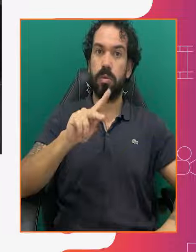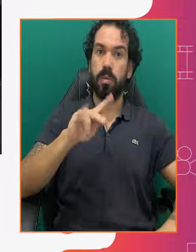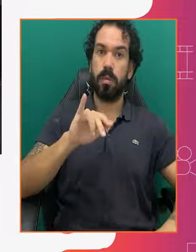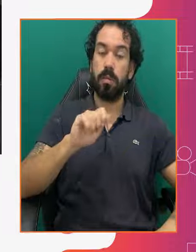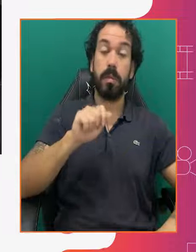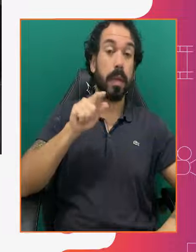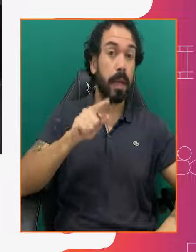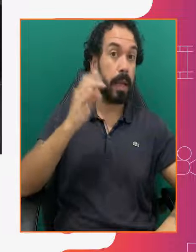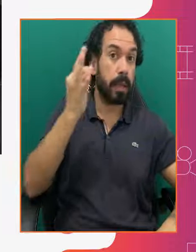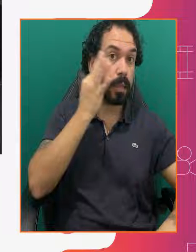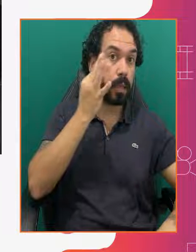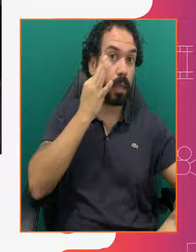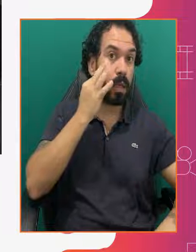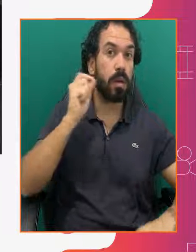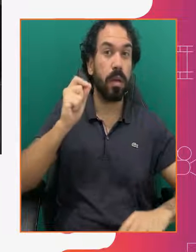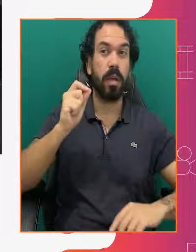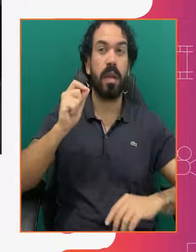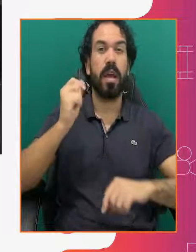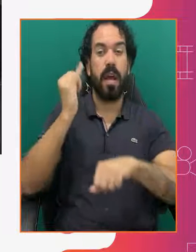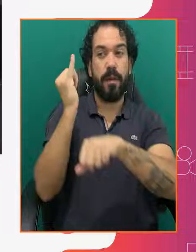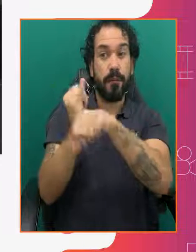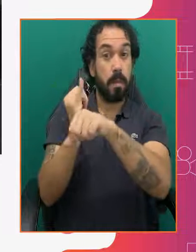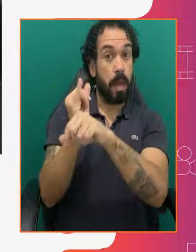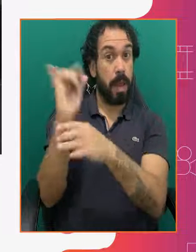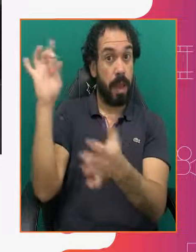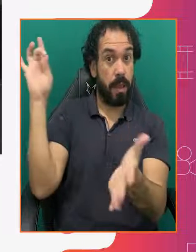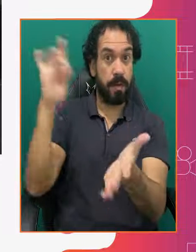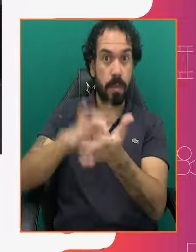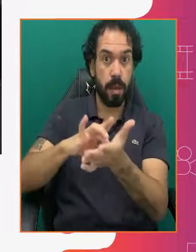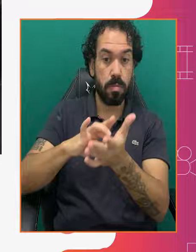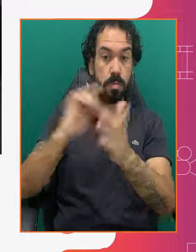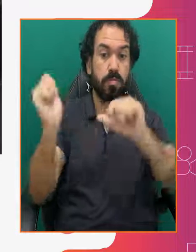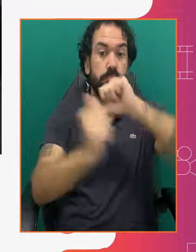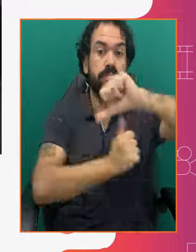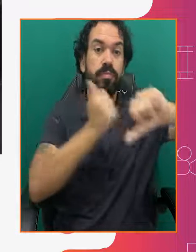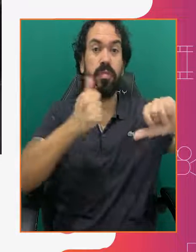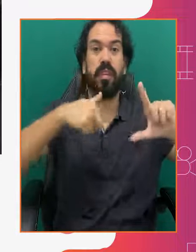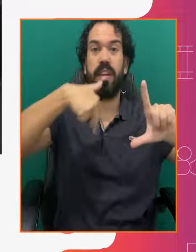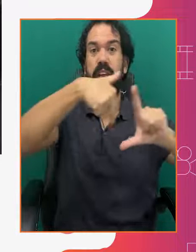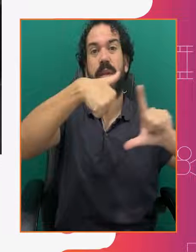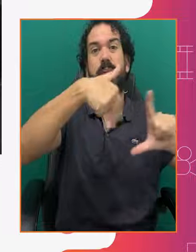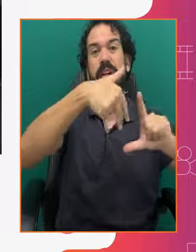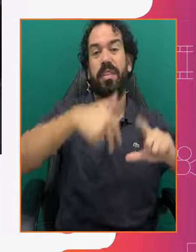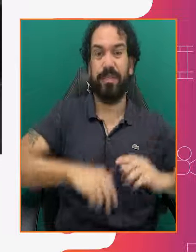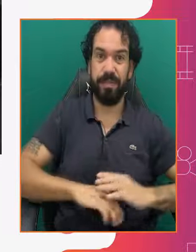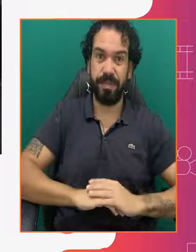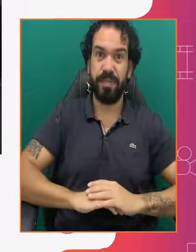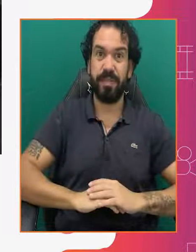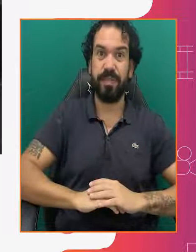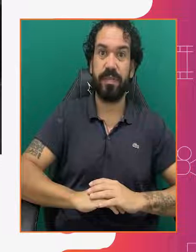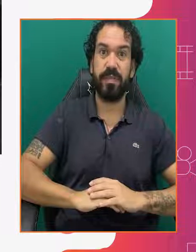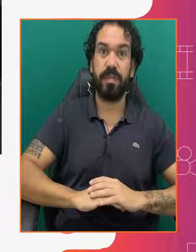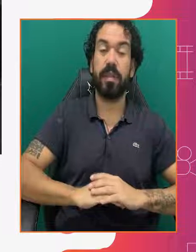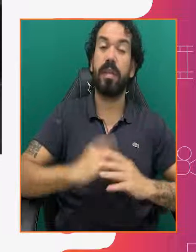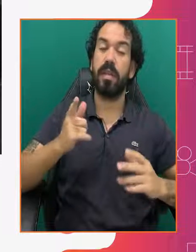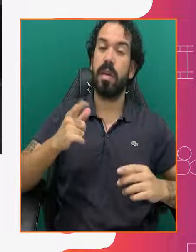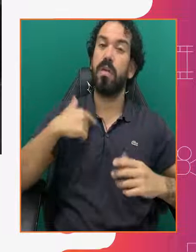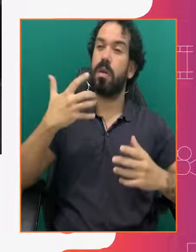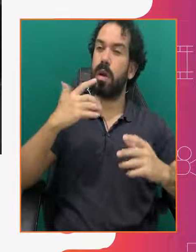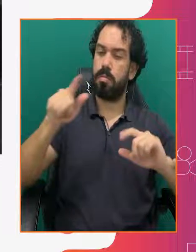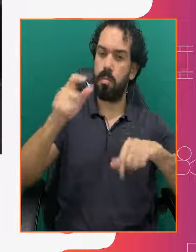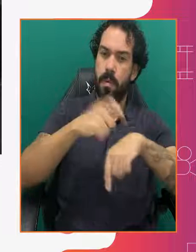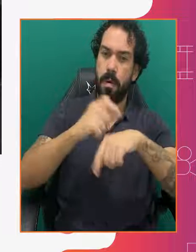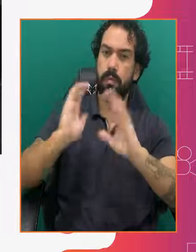é uma técnica que transforma a filmagem de cenas reais em animação. Então, a cena